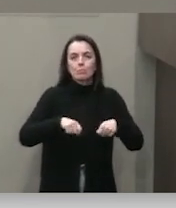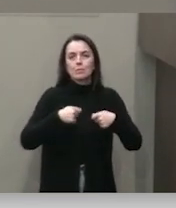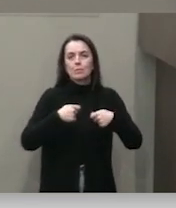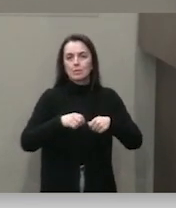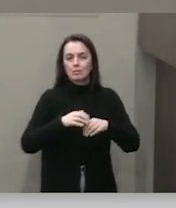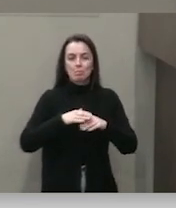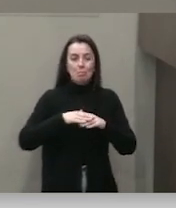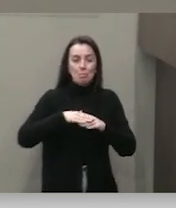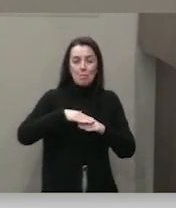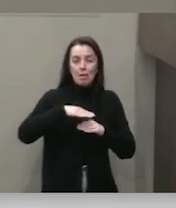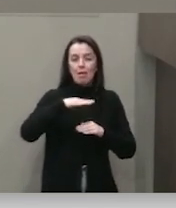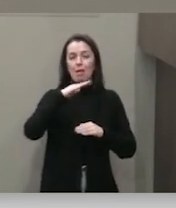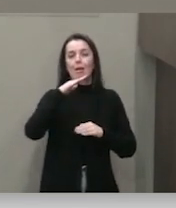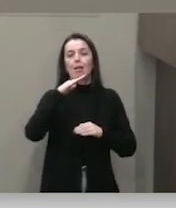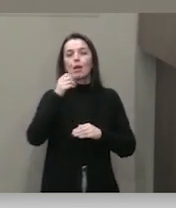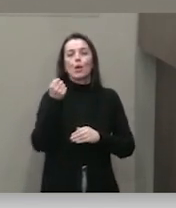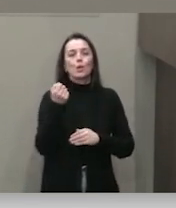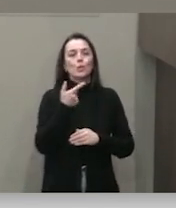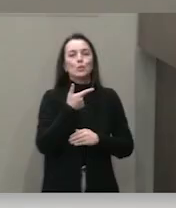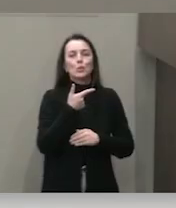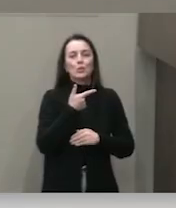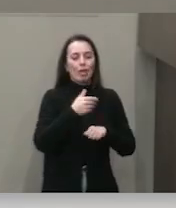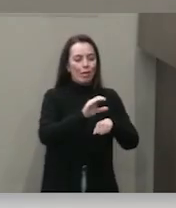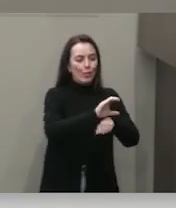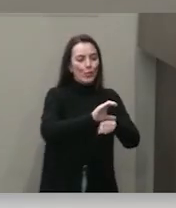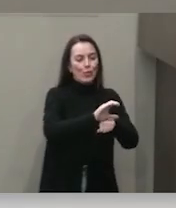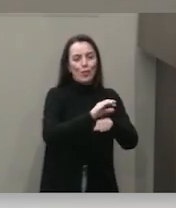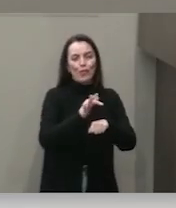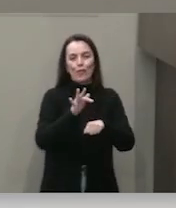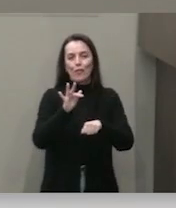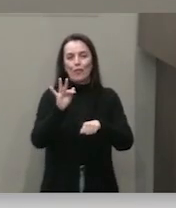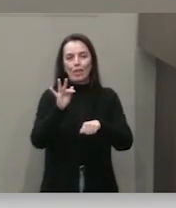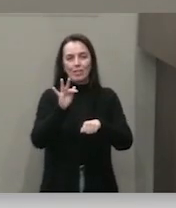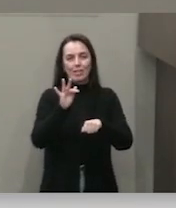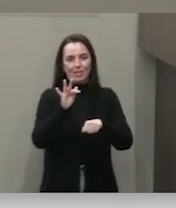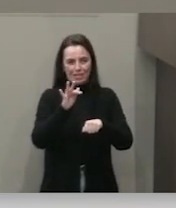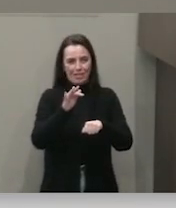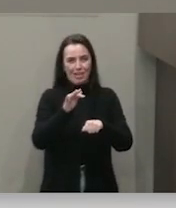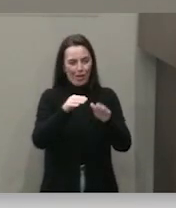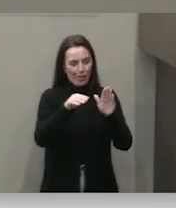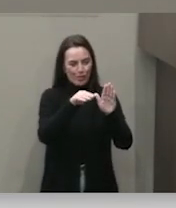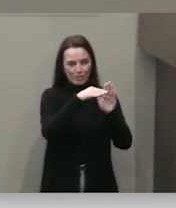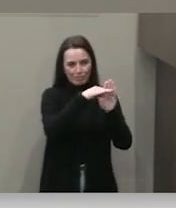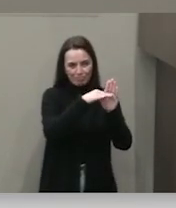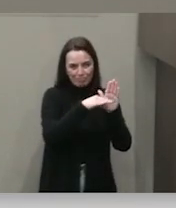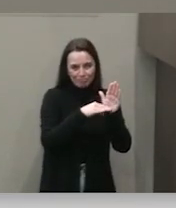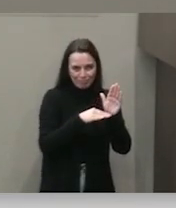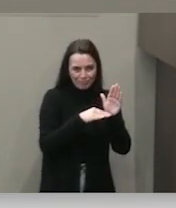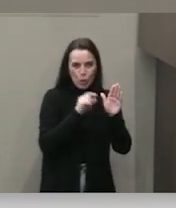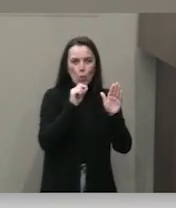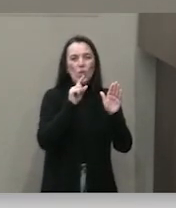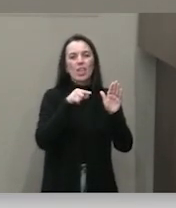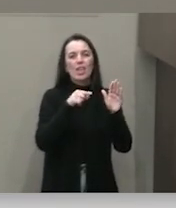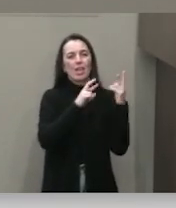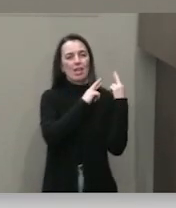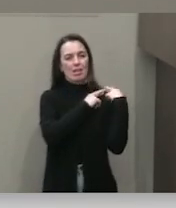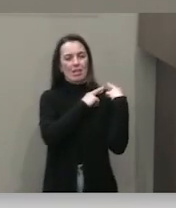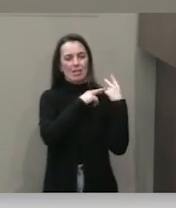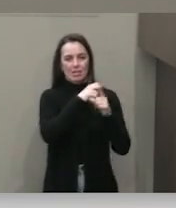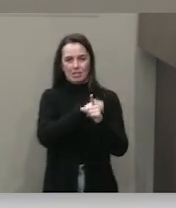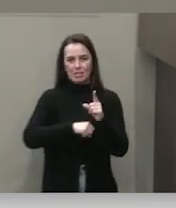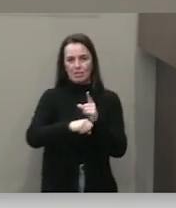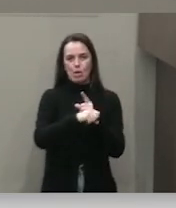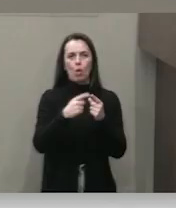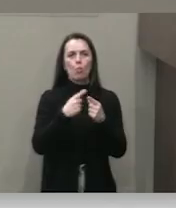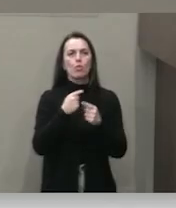muito mais do que a Constituição diz enquanto responsabilidade social. Porque eu vejo assim, grandes empresas,